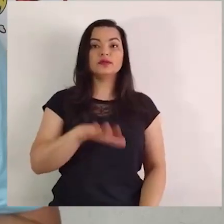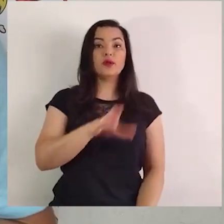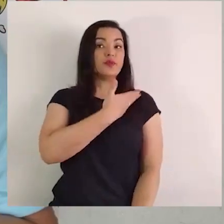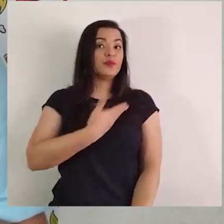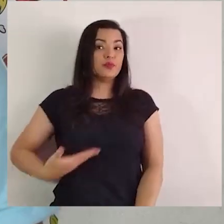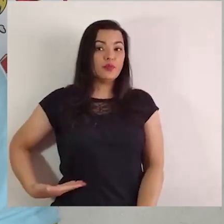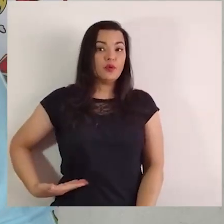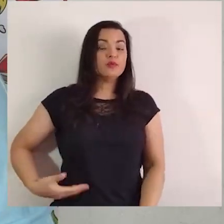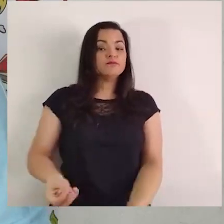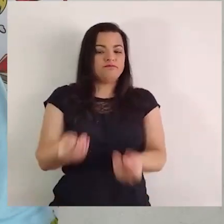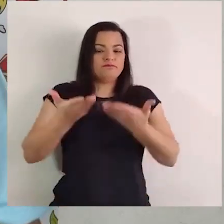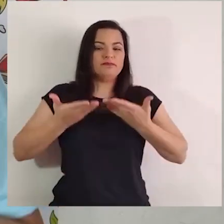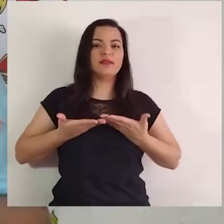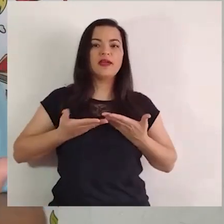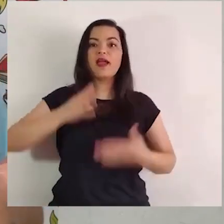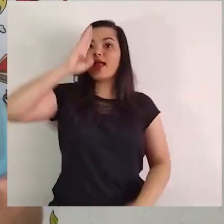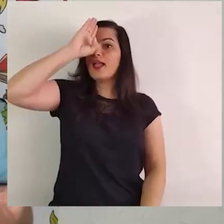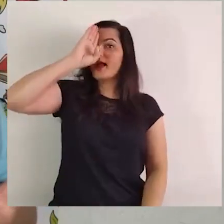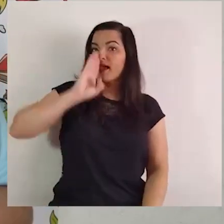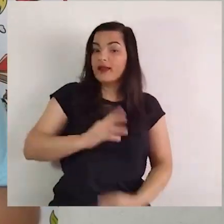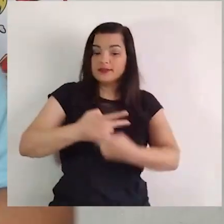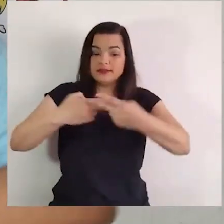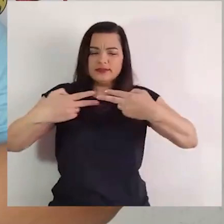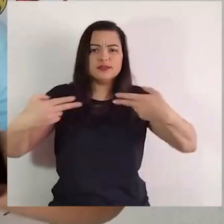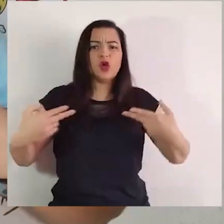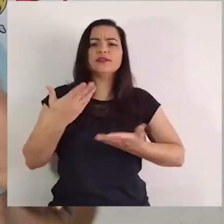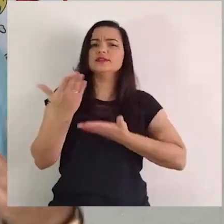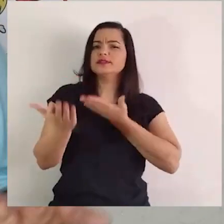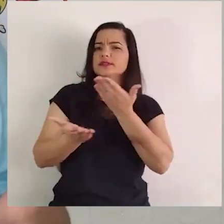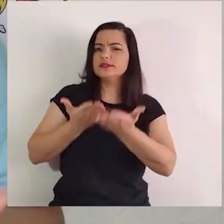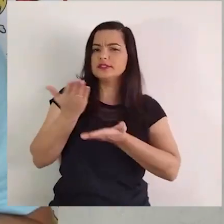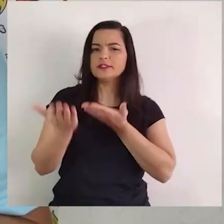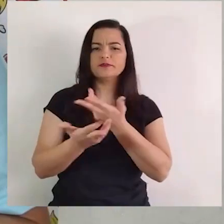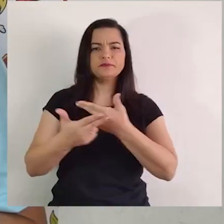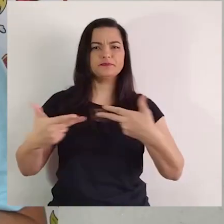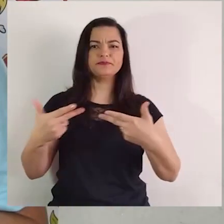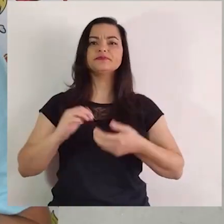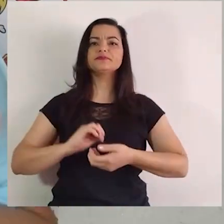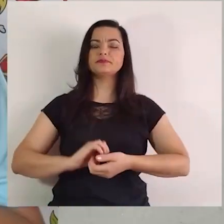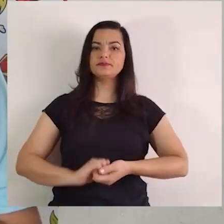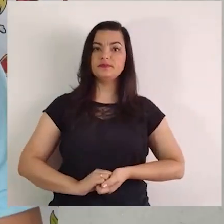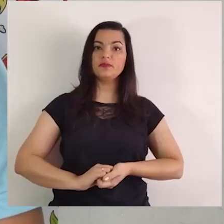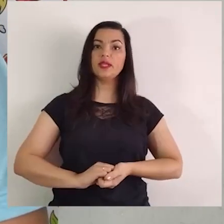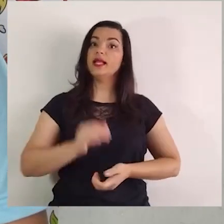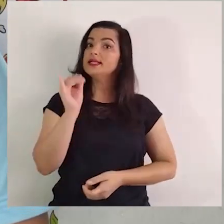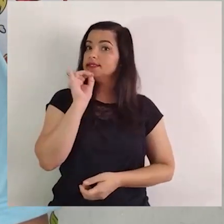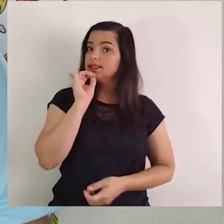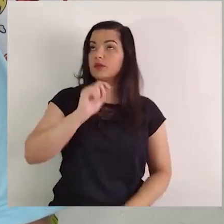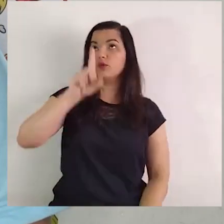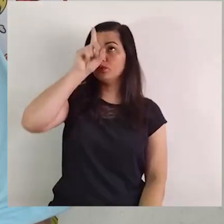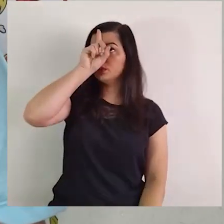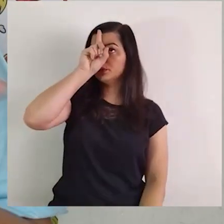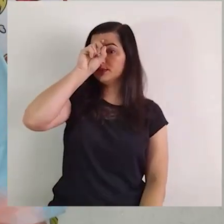público, ele nos oferece gratuitamente vários serviços. Um hospital público,